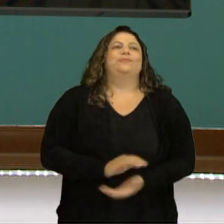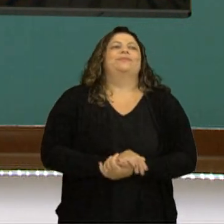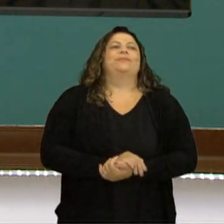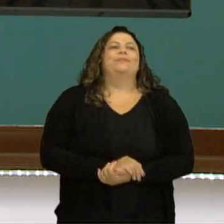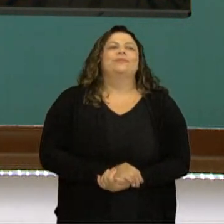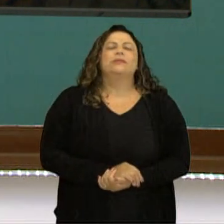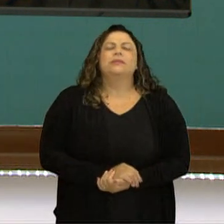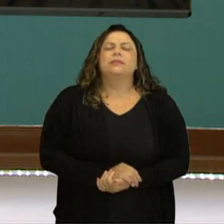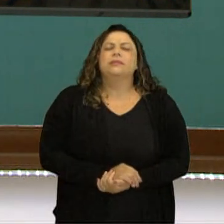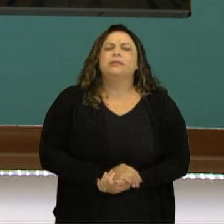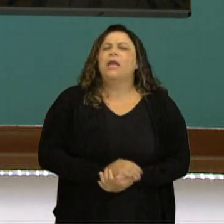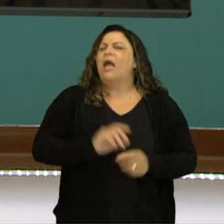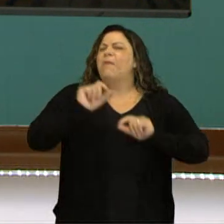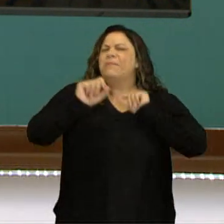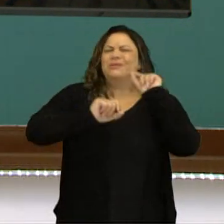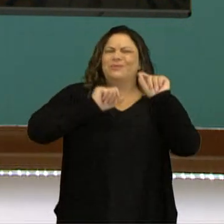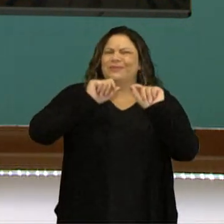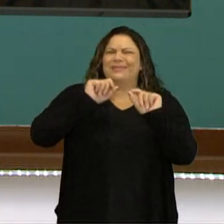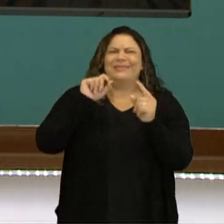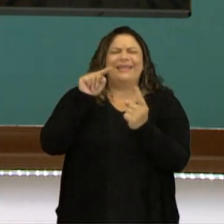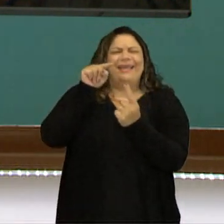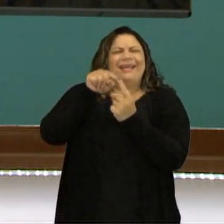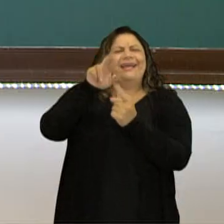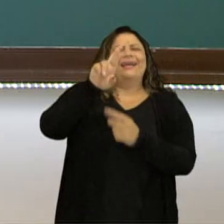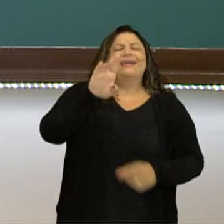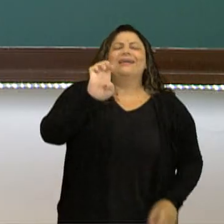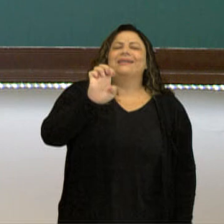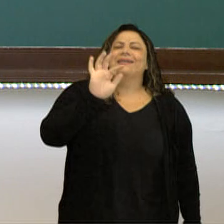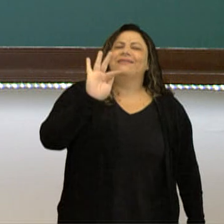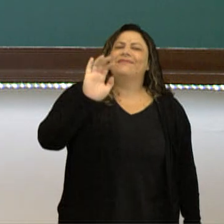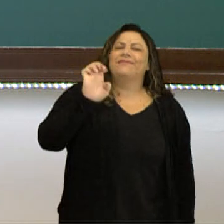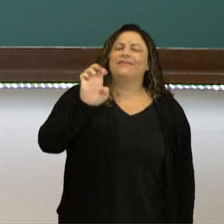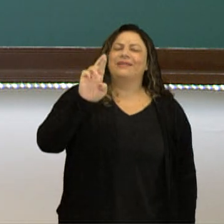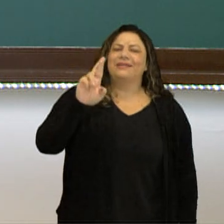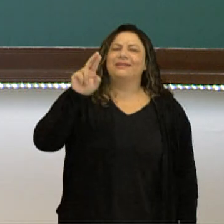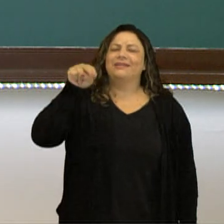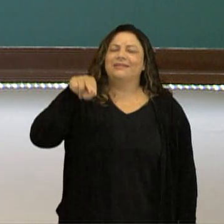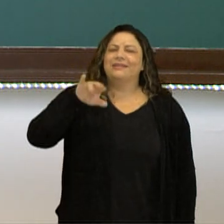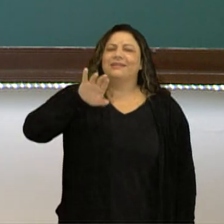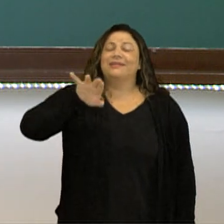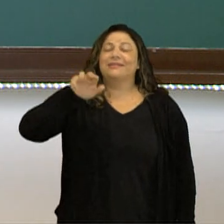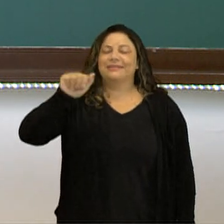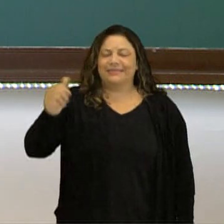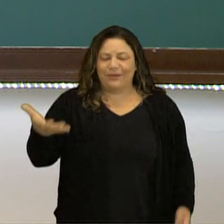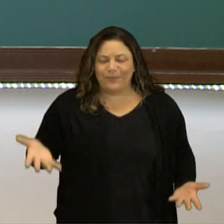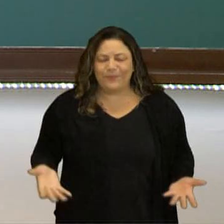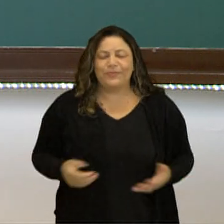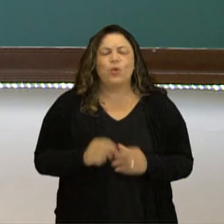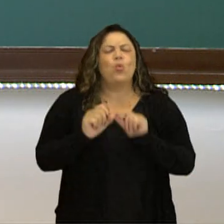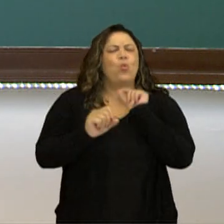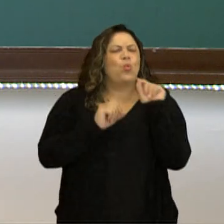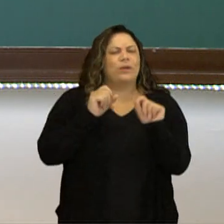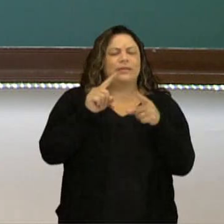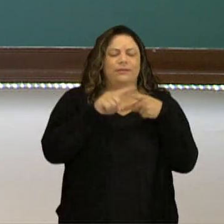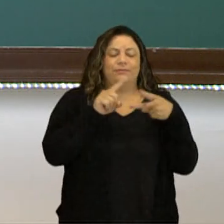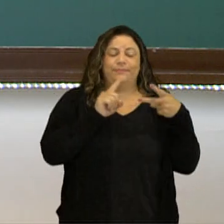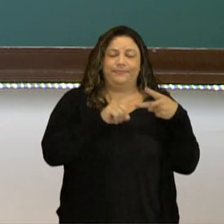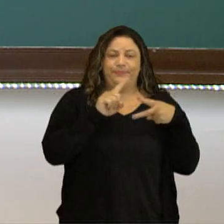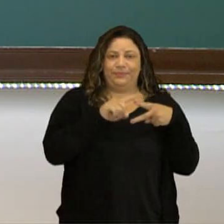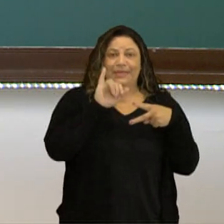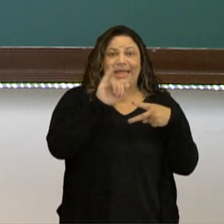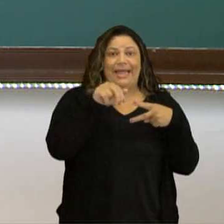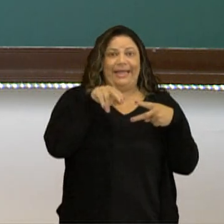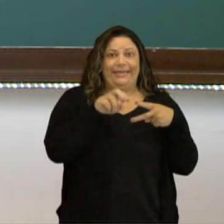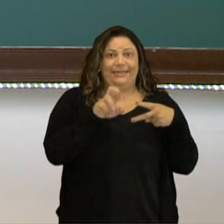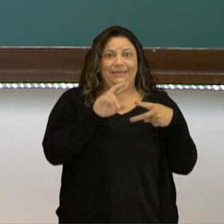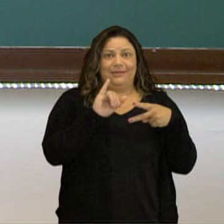E o que é esse bendito referencial? Cara, referencial tem dois tipos, o chamado referencial inercial e o